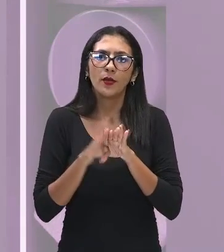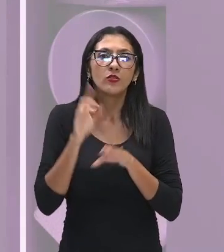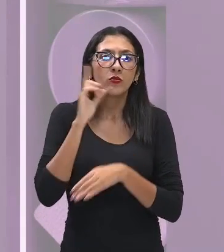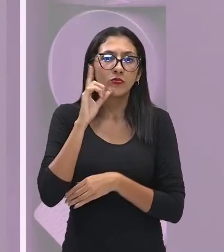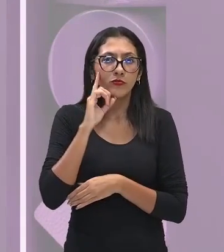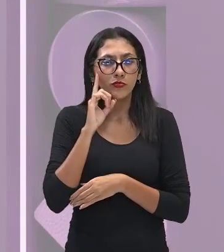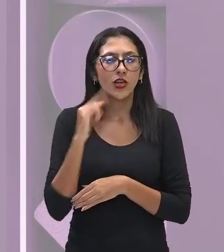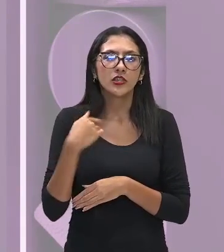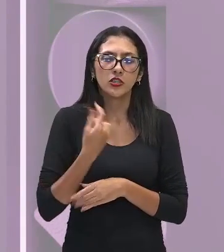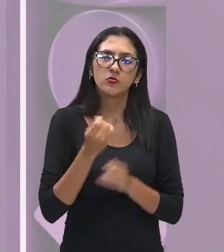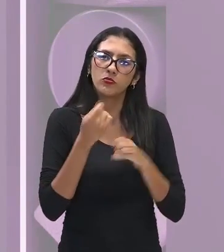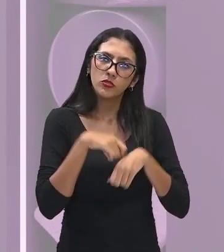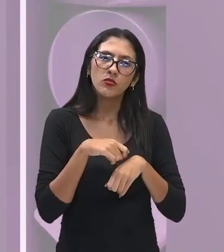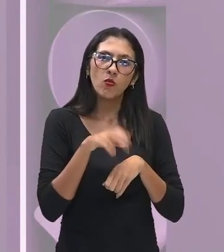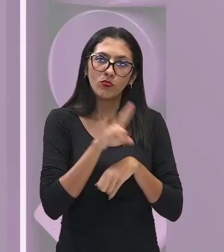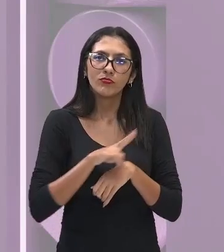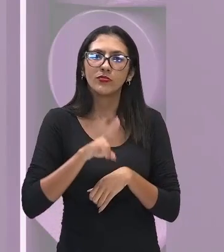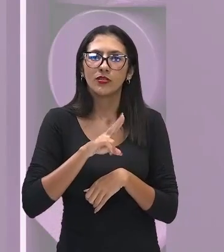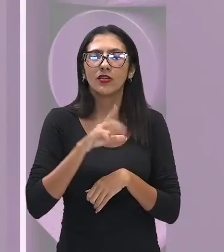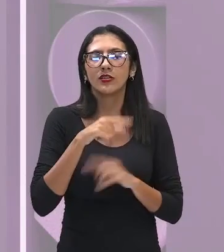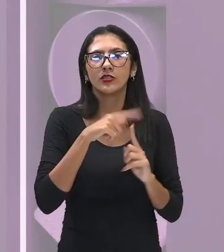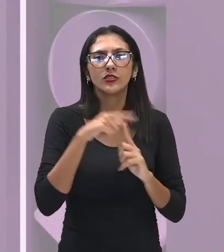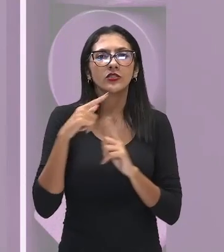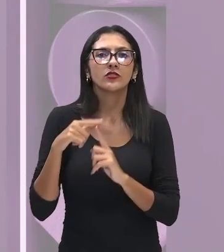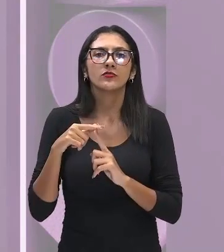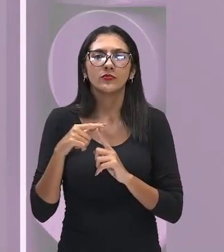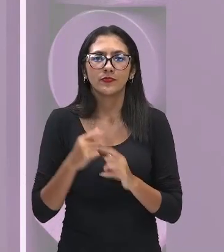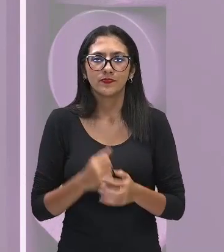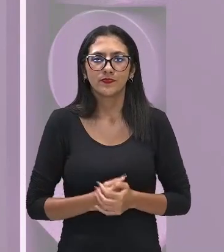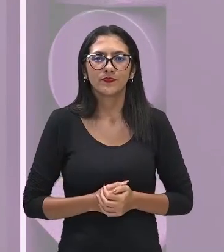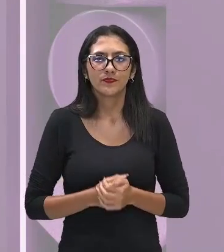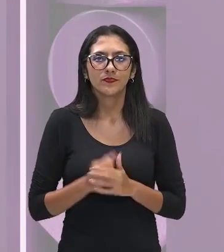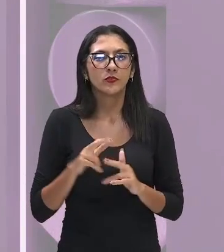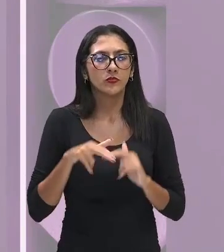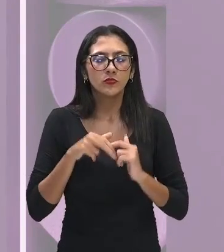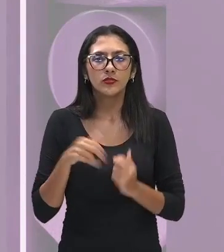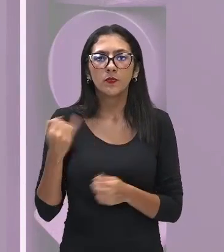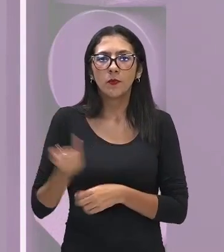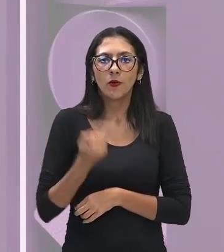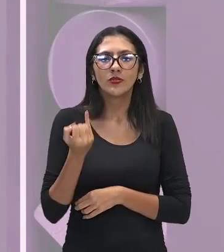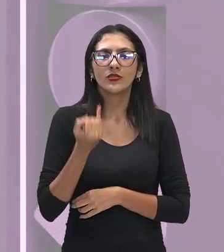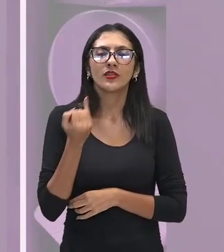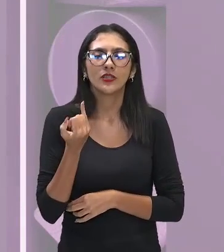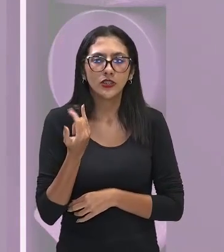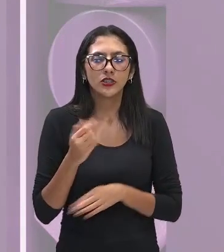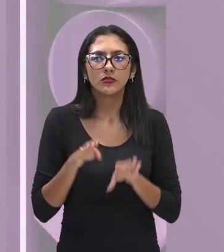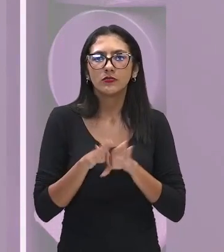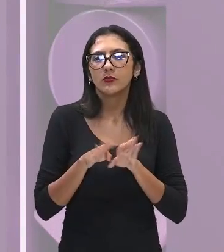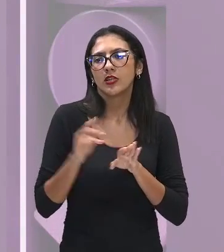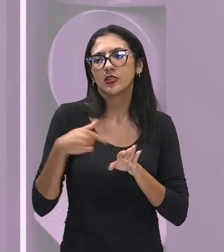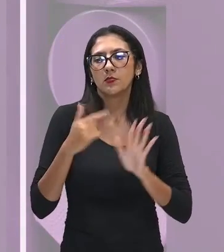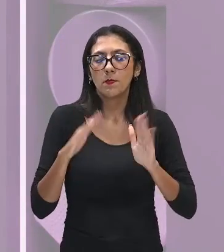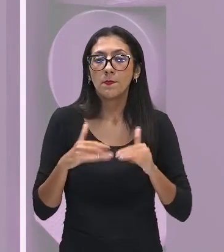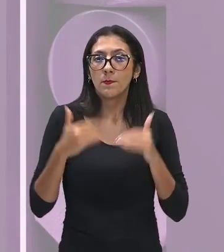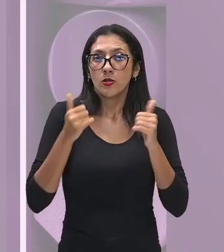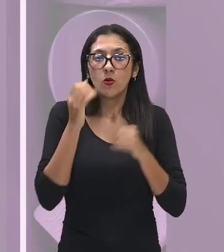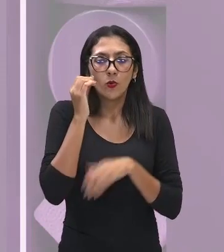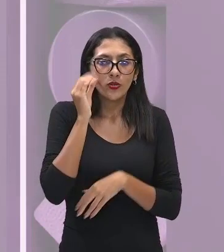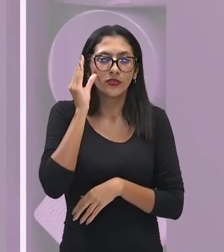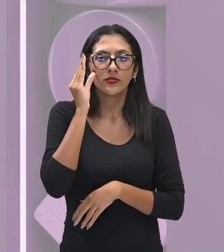acadêmico, como são importantes e que é muito importante nós, né, dominarmos e nos aprimorarmos dessas habilidades.